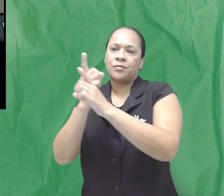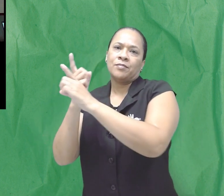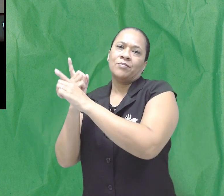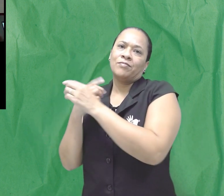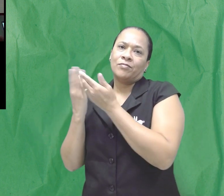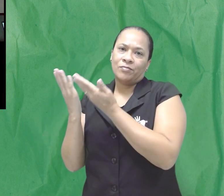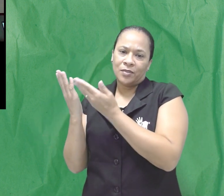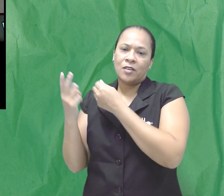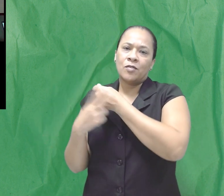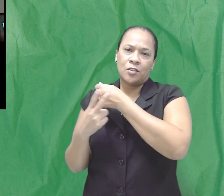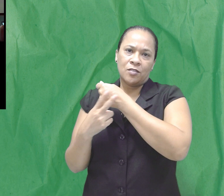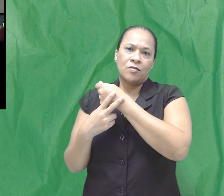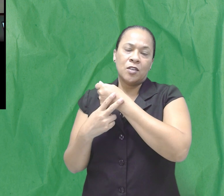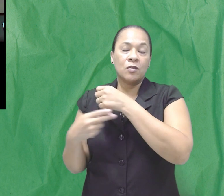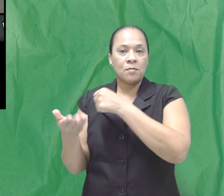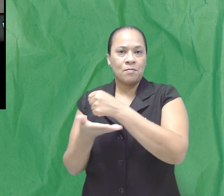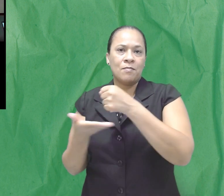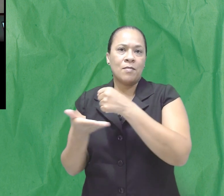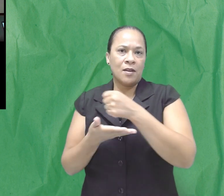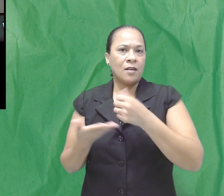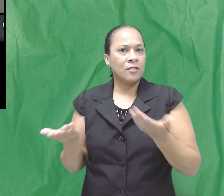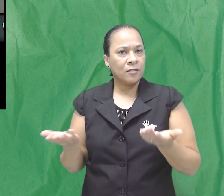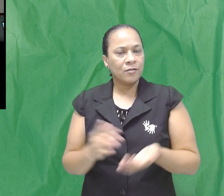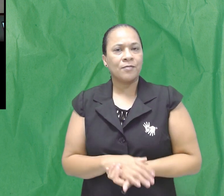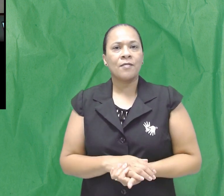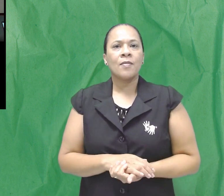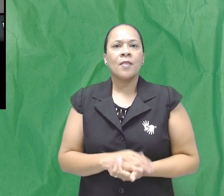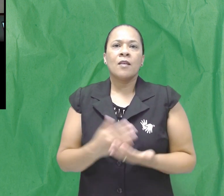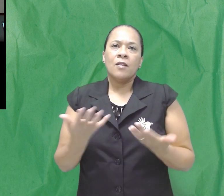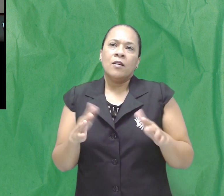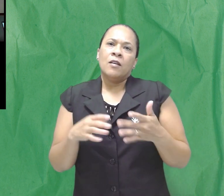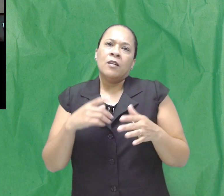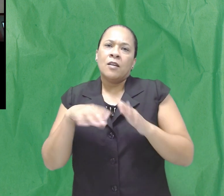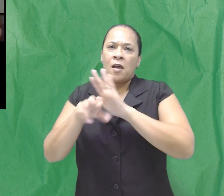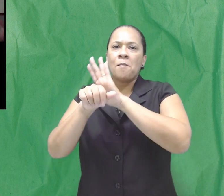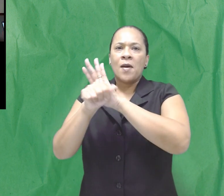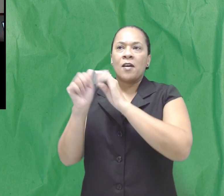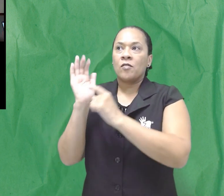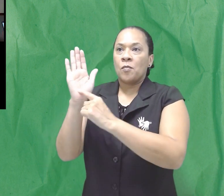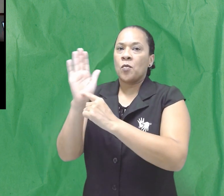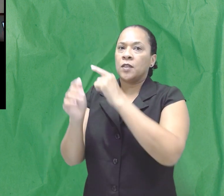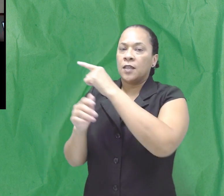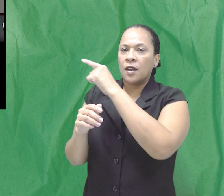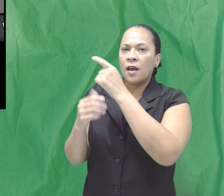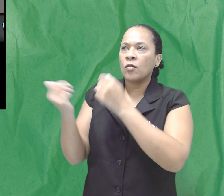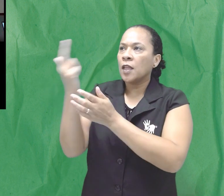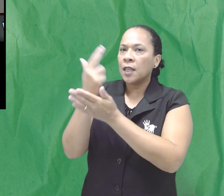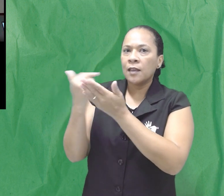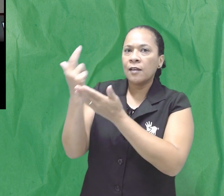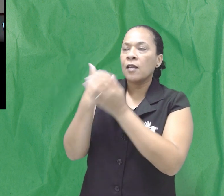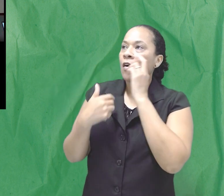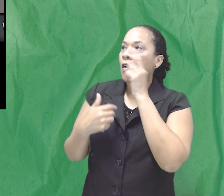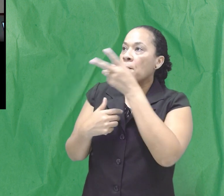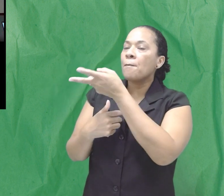essas vidrarias e equipamentos que são básicos, né? Aqui trago até duas imagens para ilustrar um pouco essas